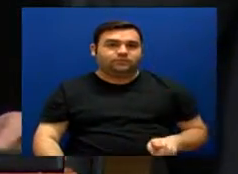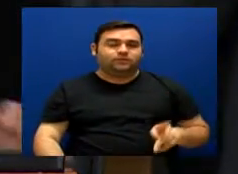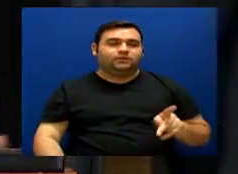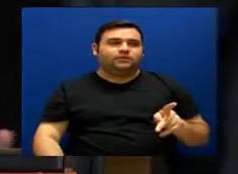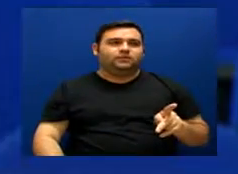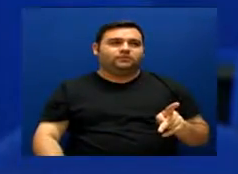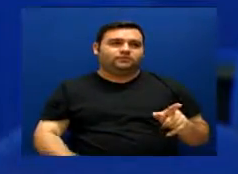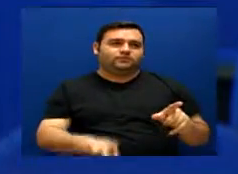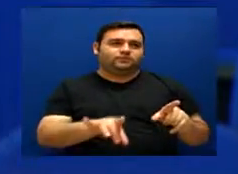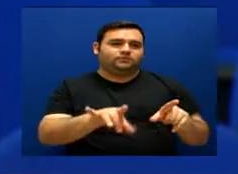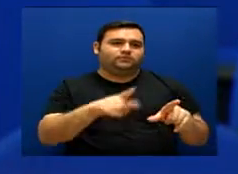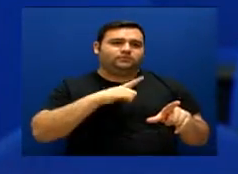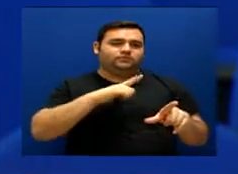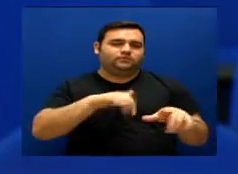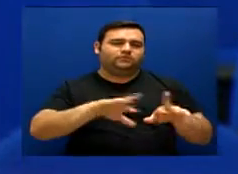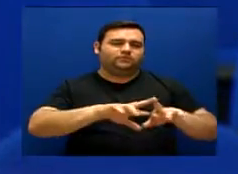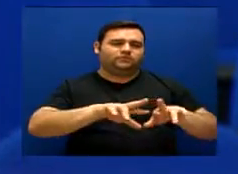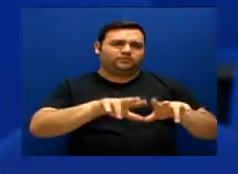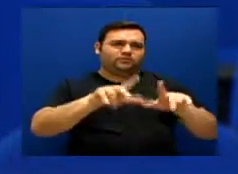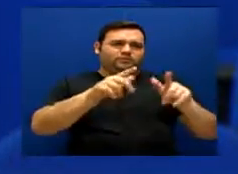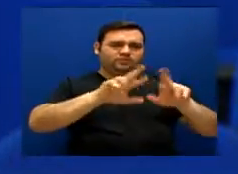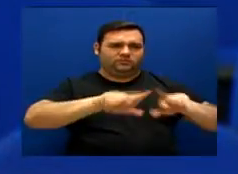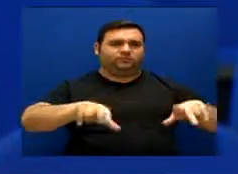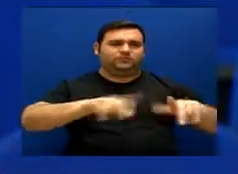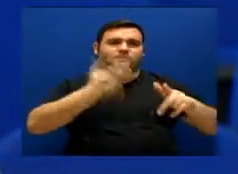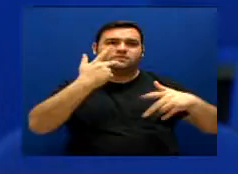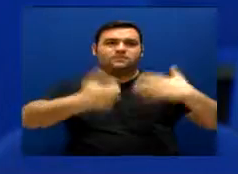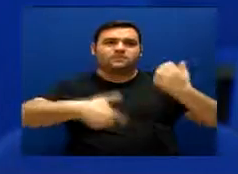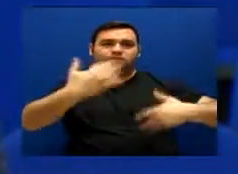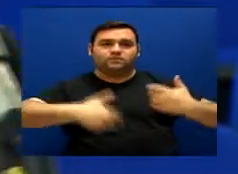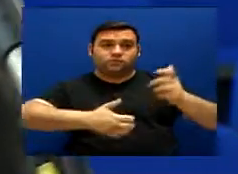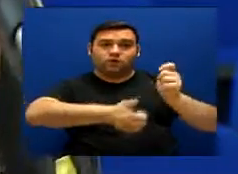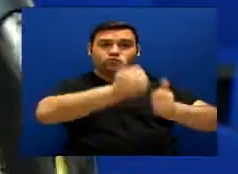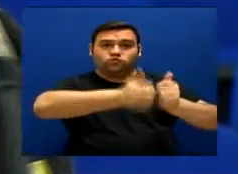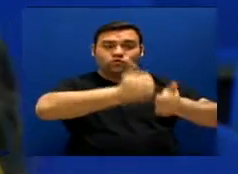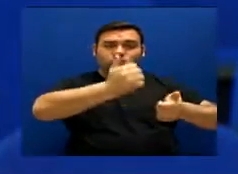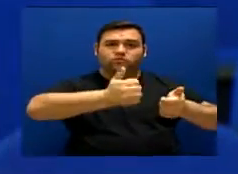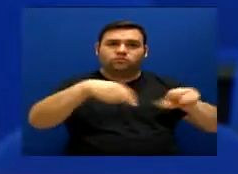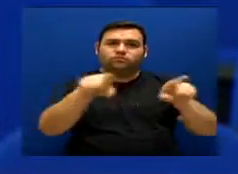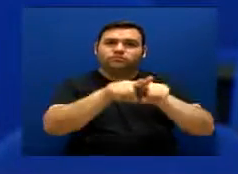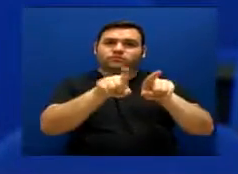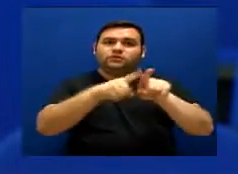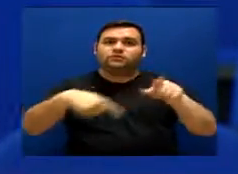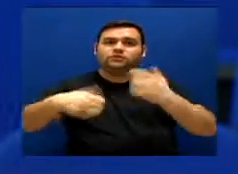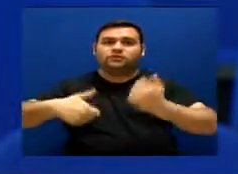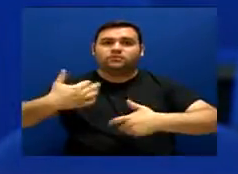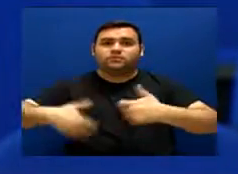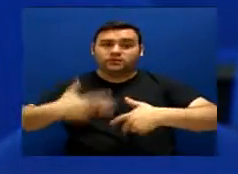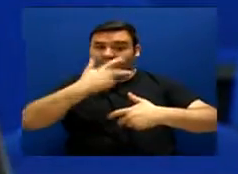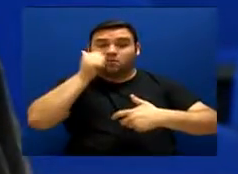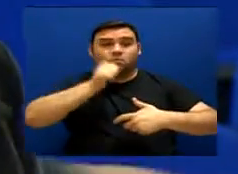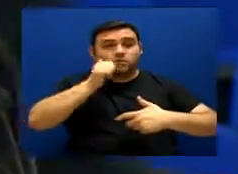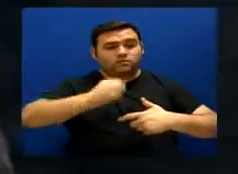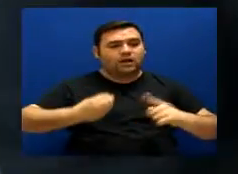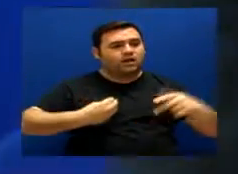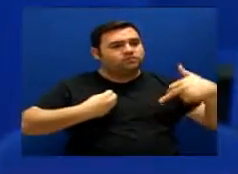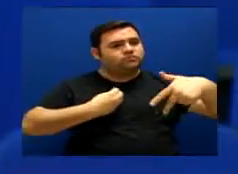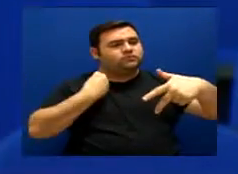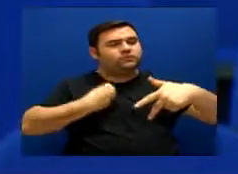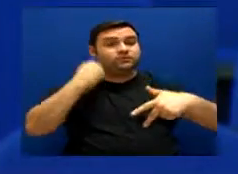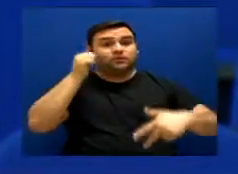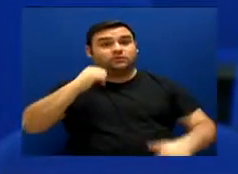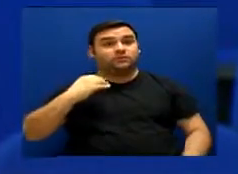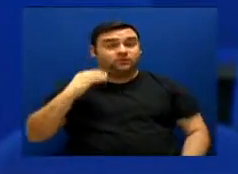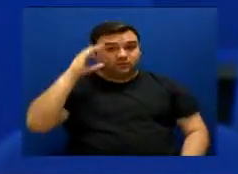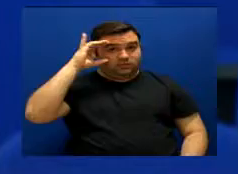Presidente, assim como nós tivemos várias partes falando sobre o jogo, e nós estamos falando de vidas de mulheres. E a